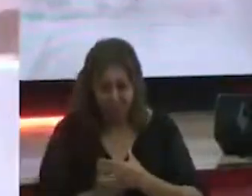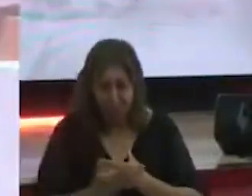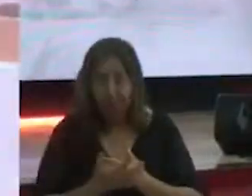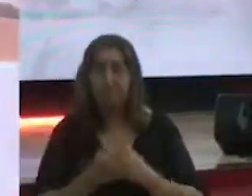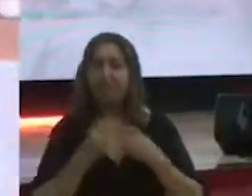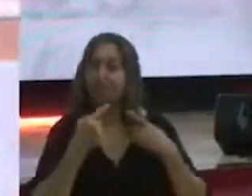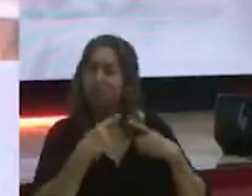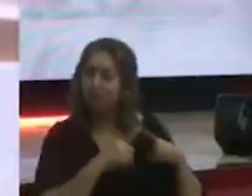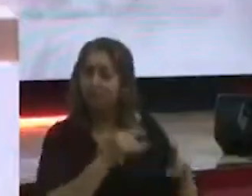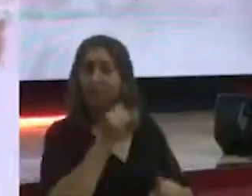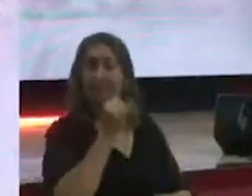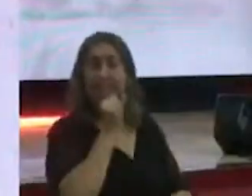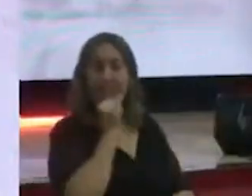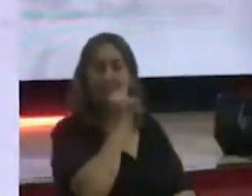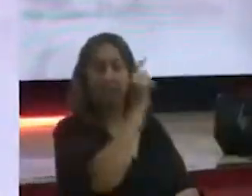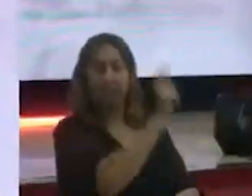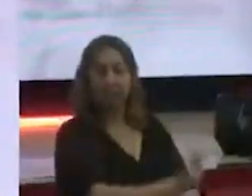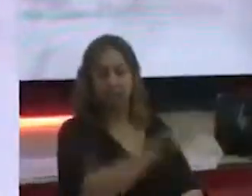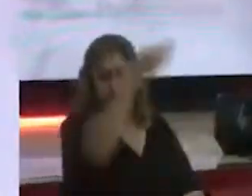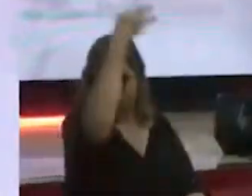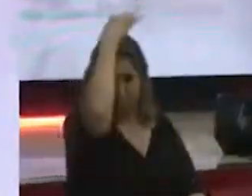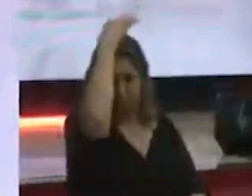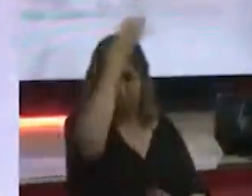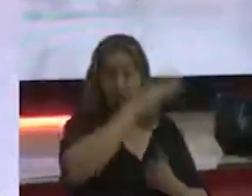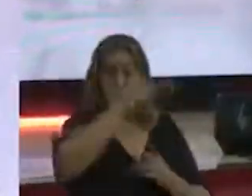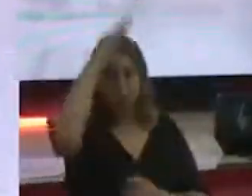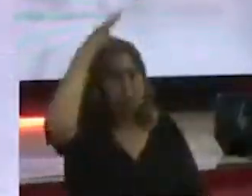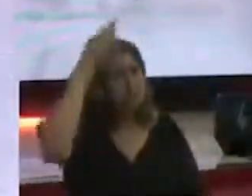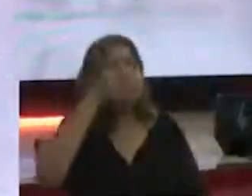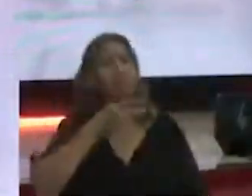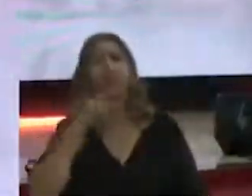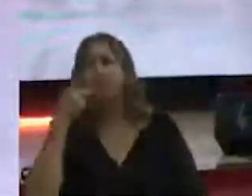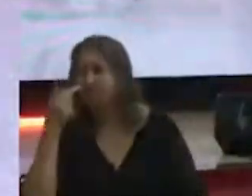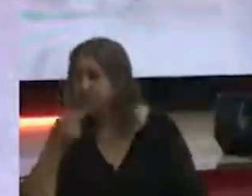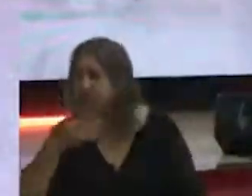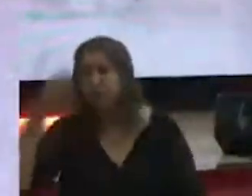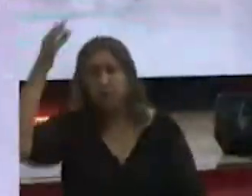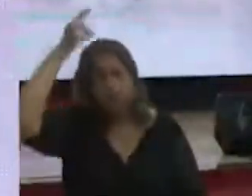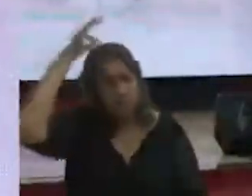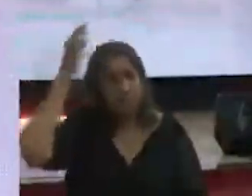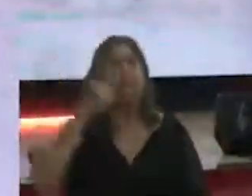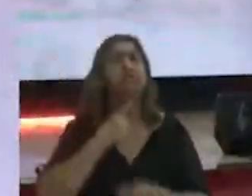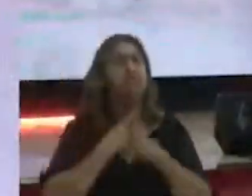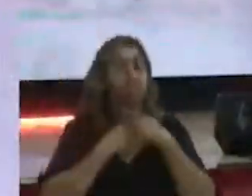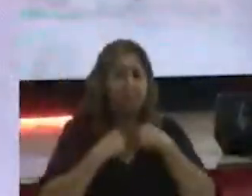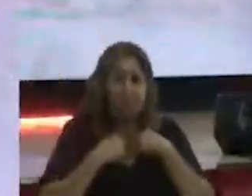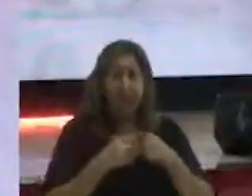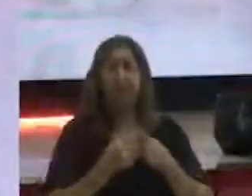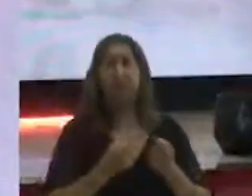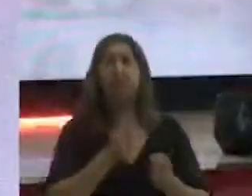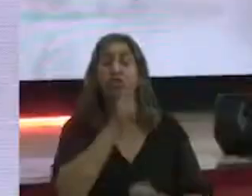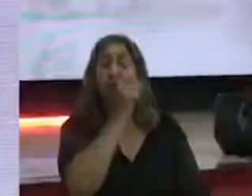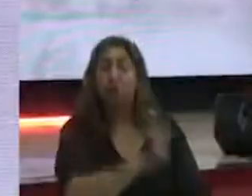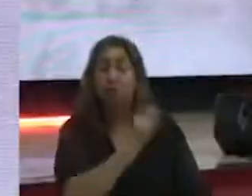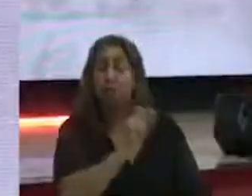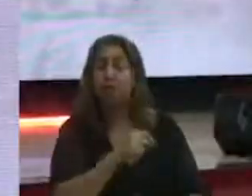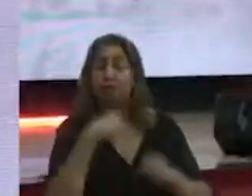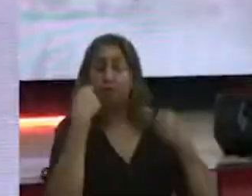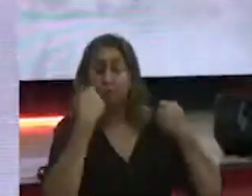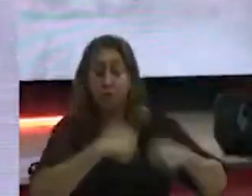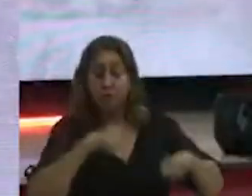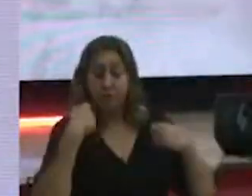santo fala o Espírito Santo tem vontade de forma que nós